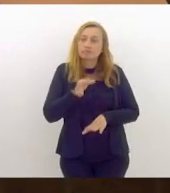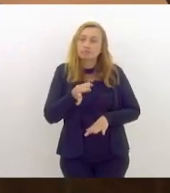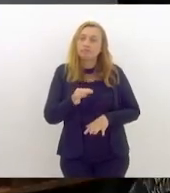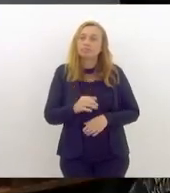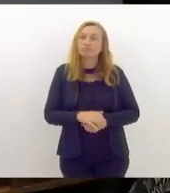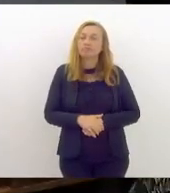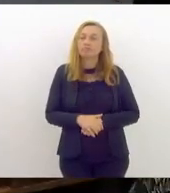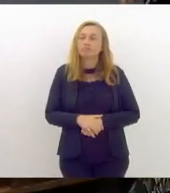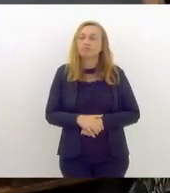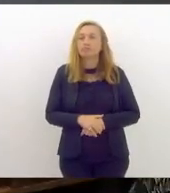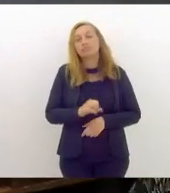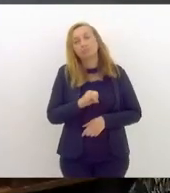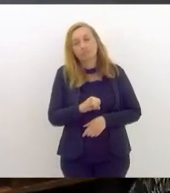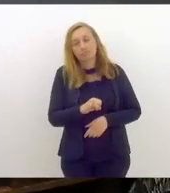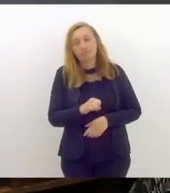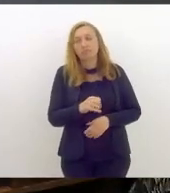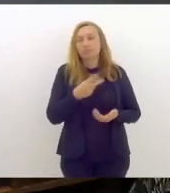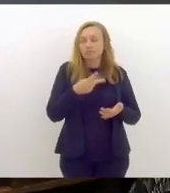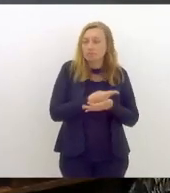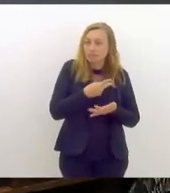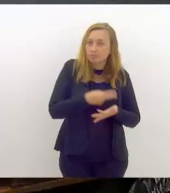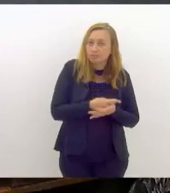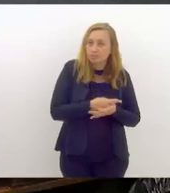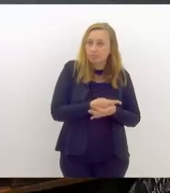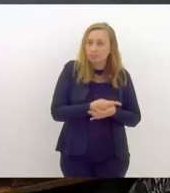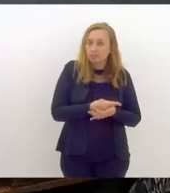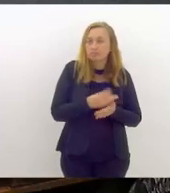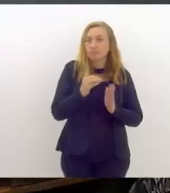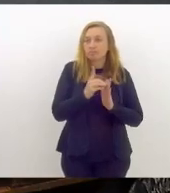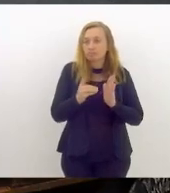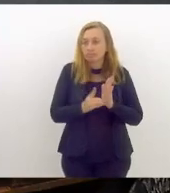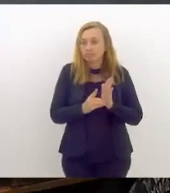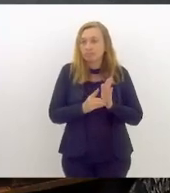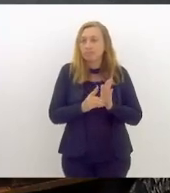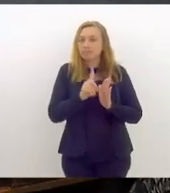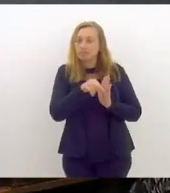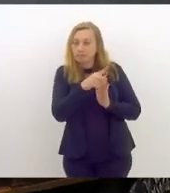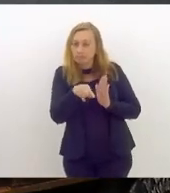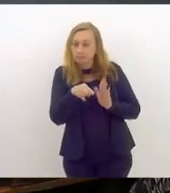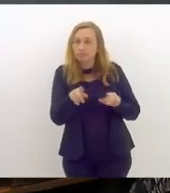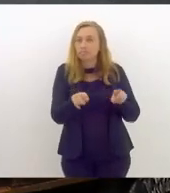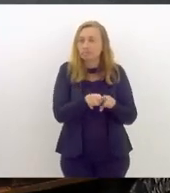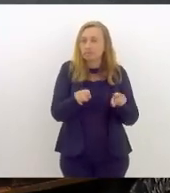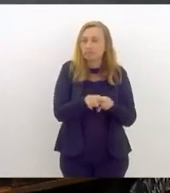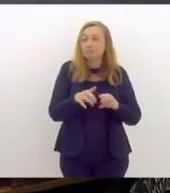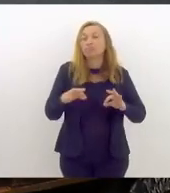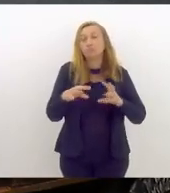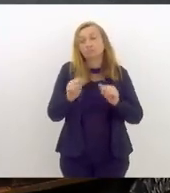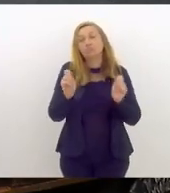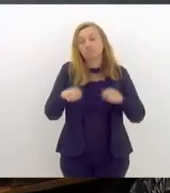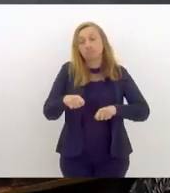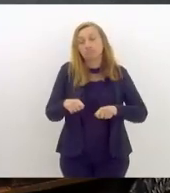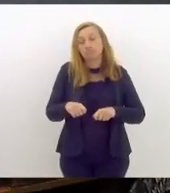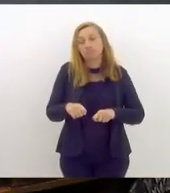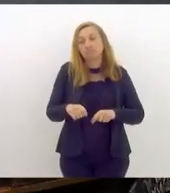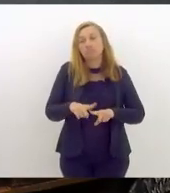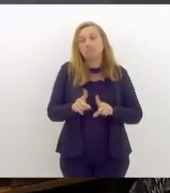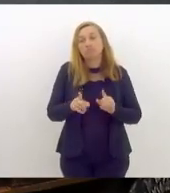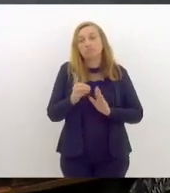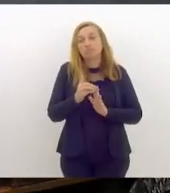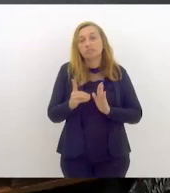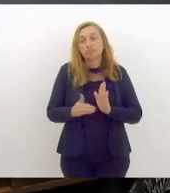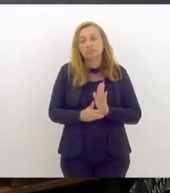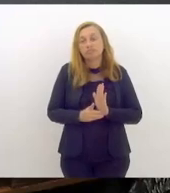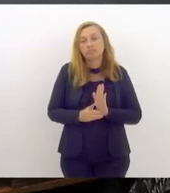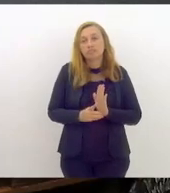poligonais, por acaso, estiverem incorretas, o decreto também estaria incorreto. Tudo é possível, mas o decreto, a